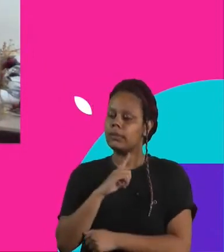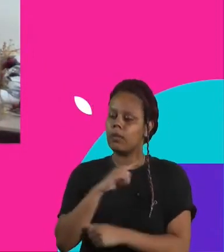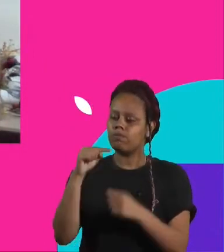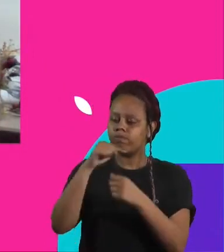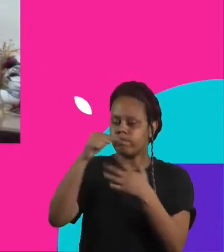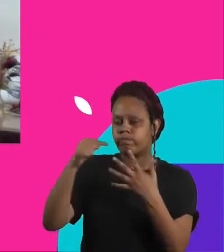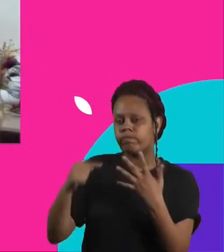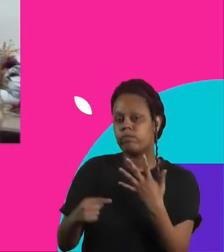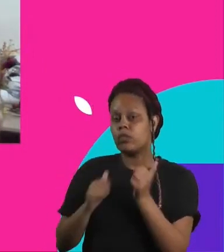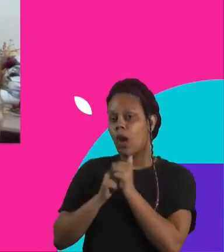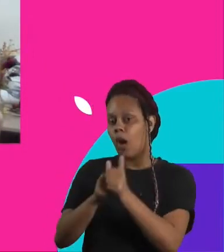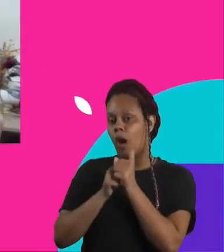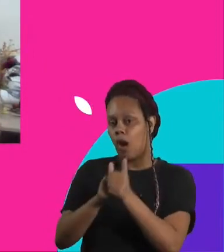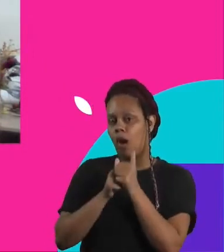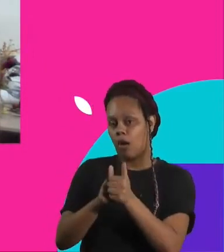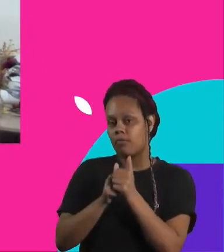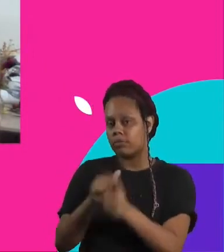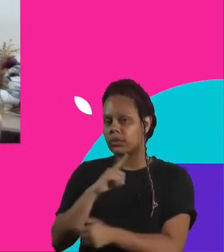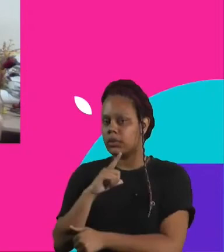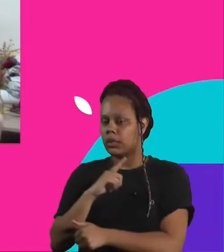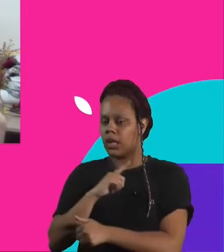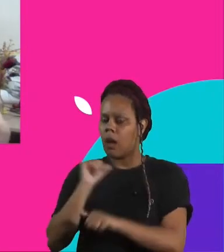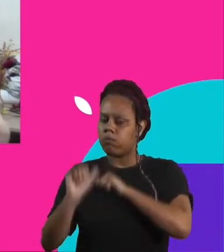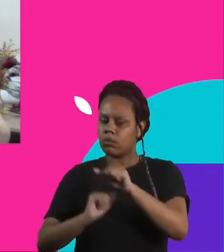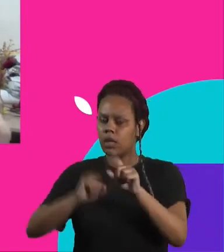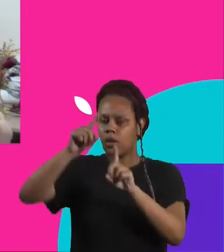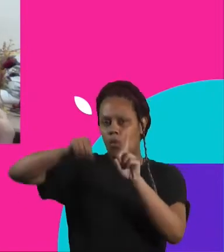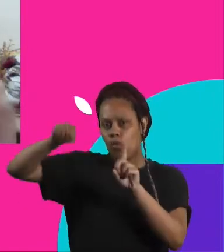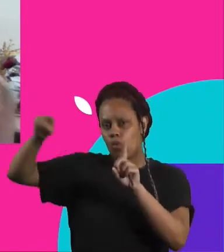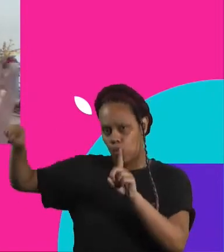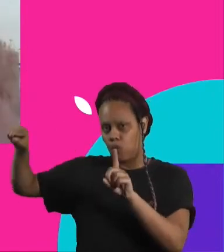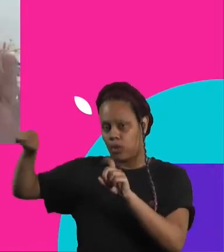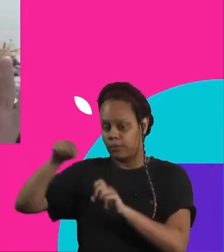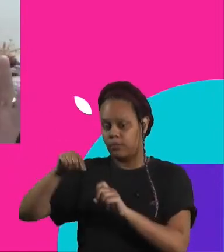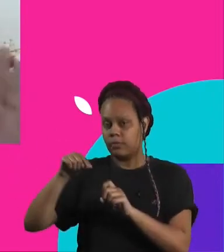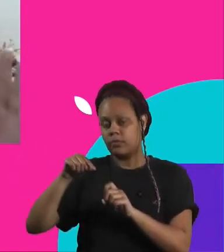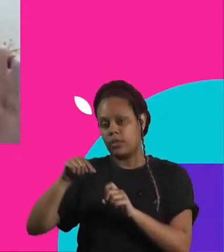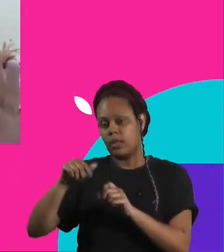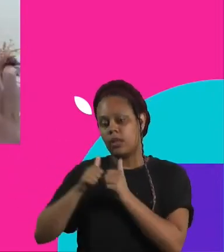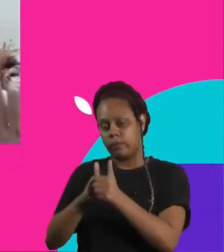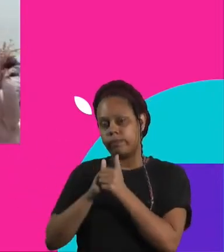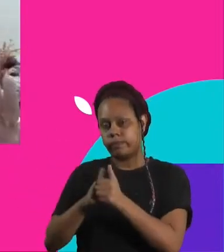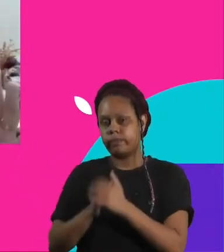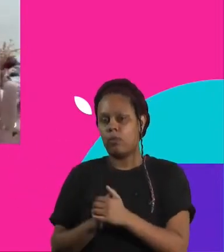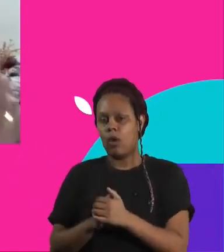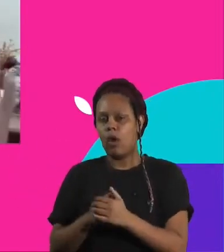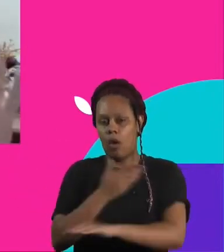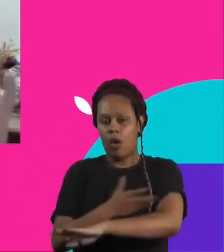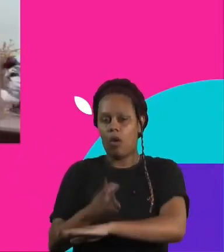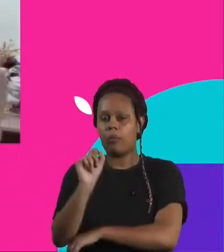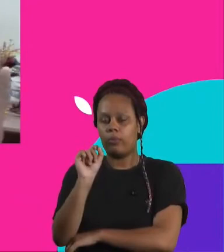acompanha e tem uma mudança estatisticamente significativa naquele indicador. Muito comum é o IDEB. Muitos